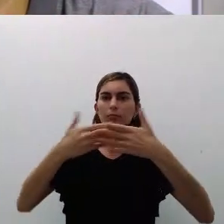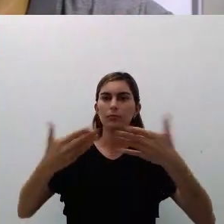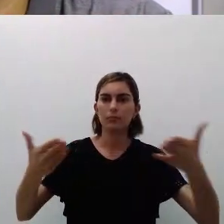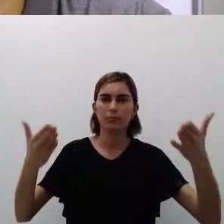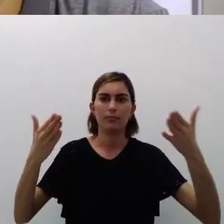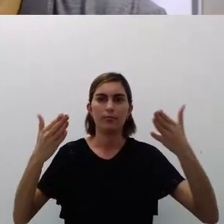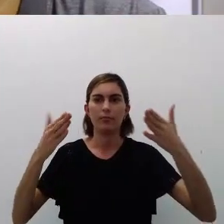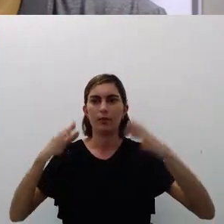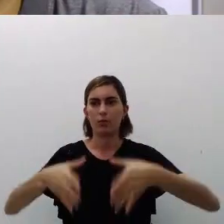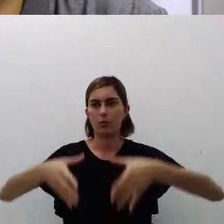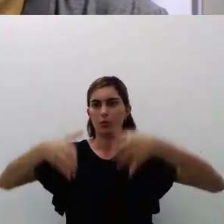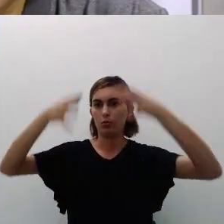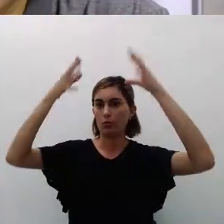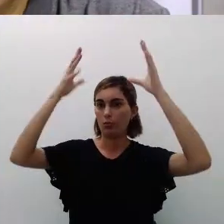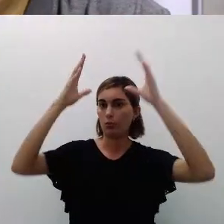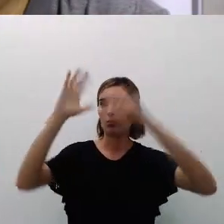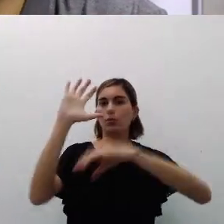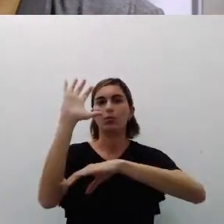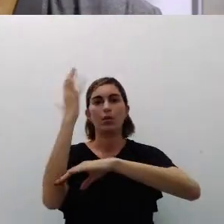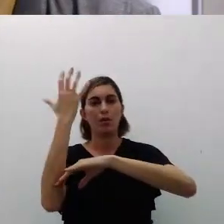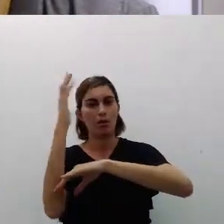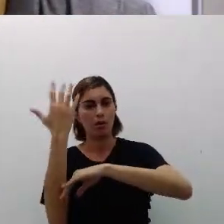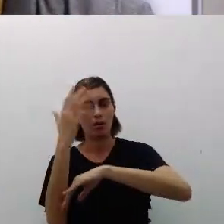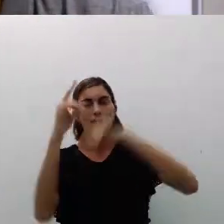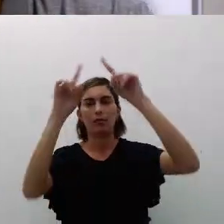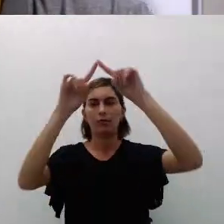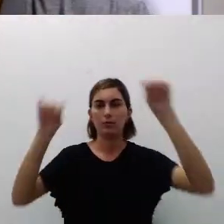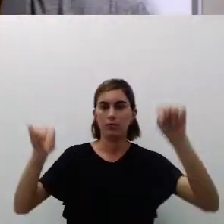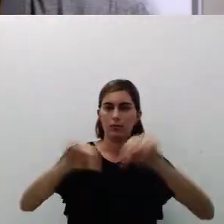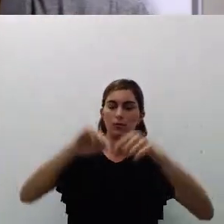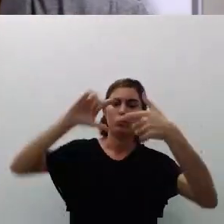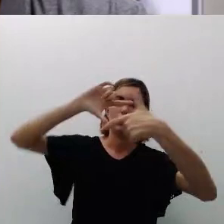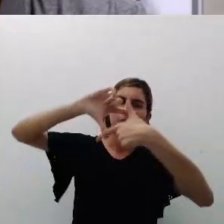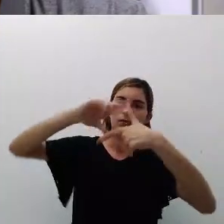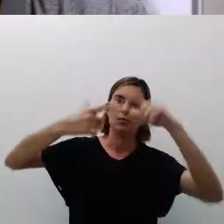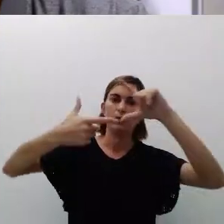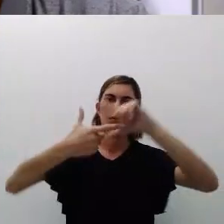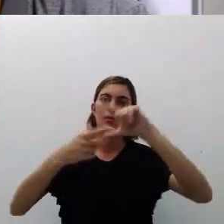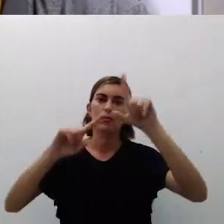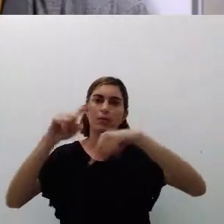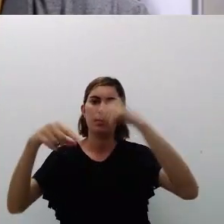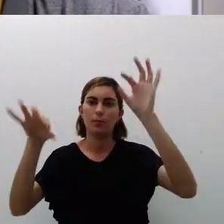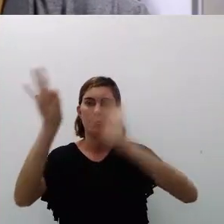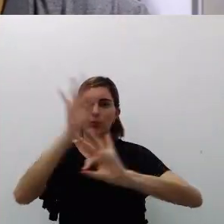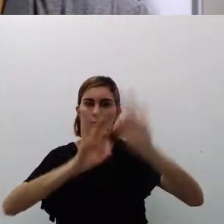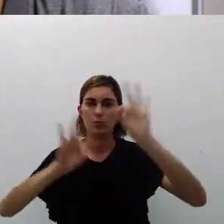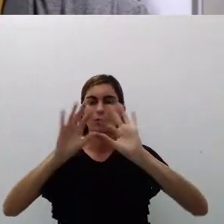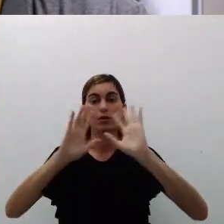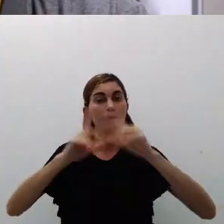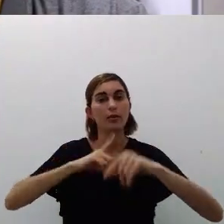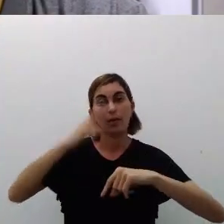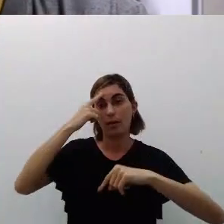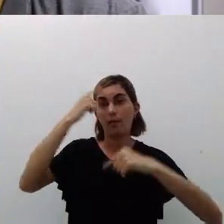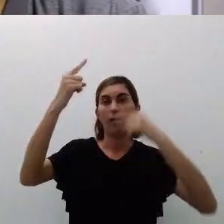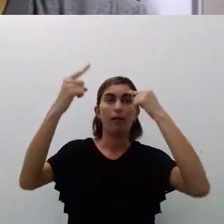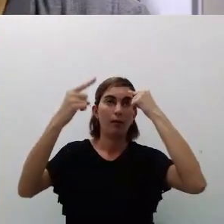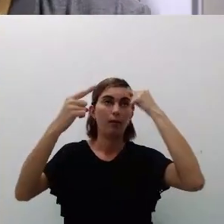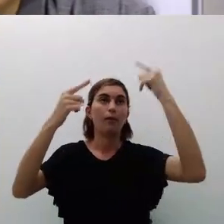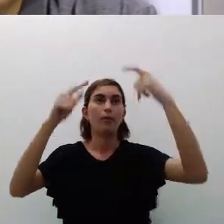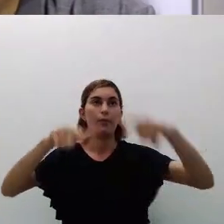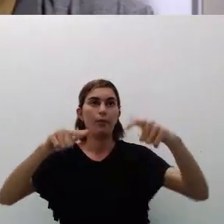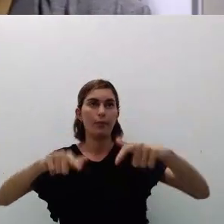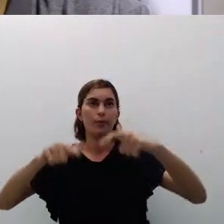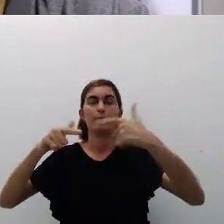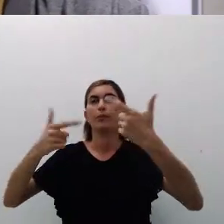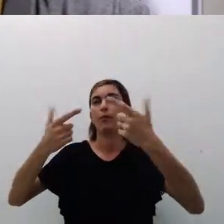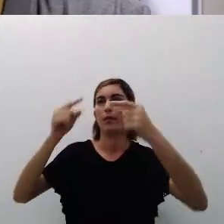geométrica, depois delineia, você já tendo ideia do espaço, da proporção que aquele objeto vai ter, da área